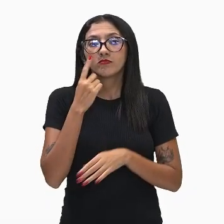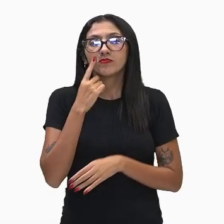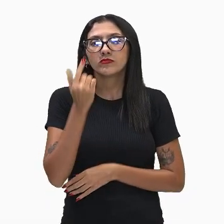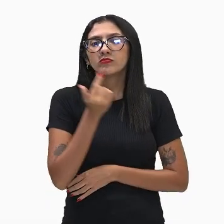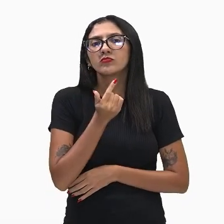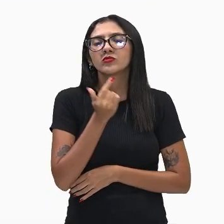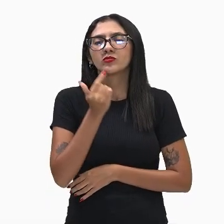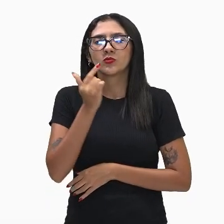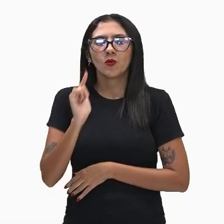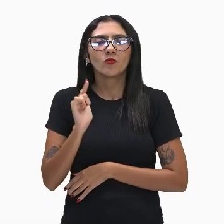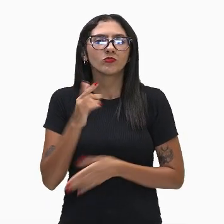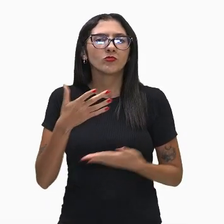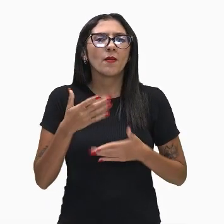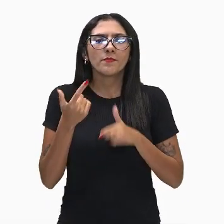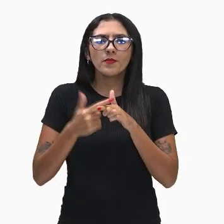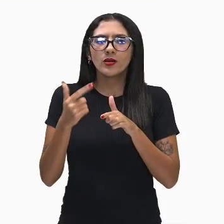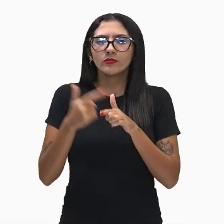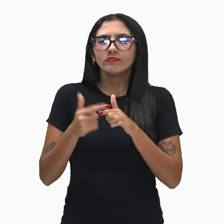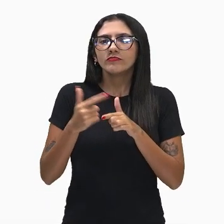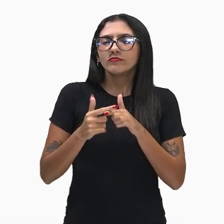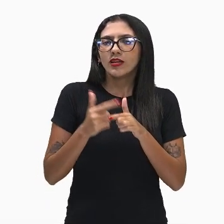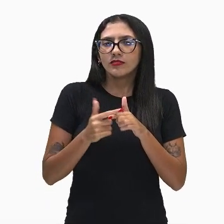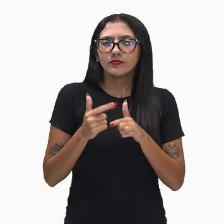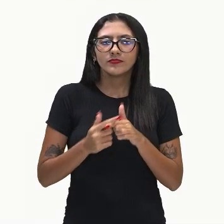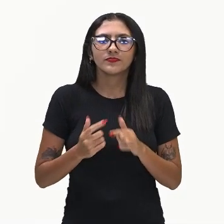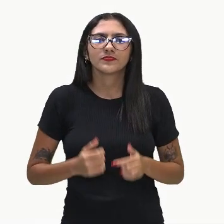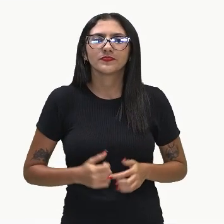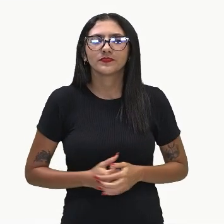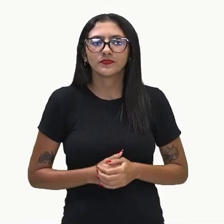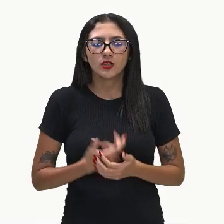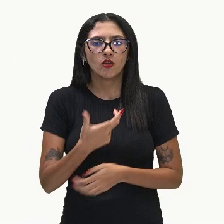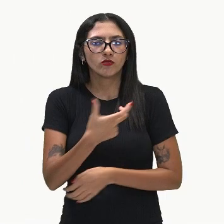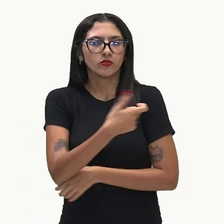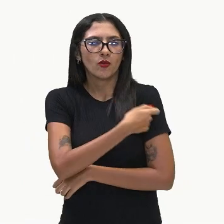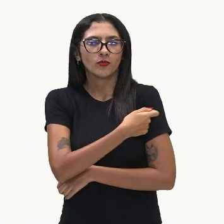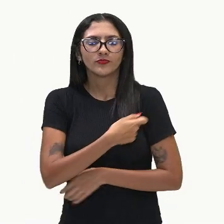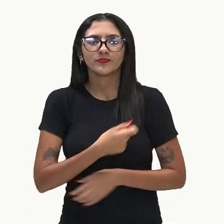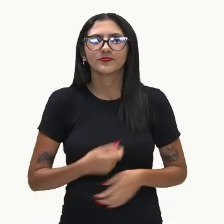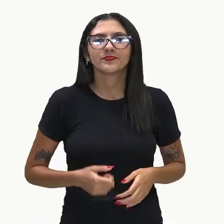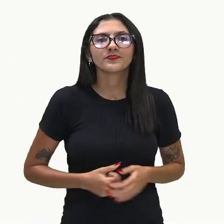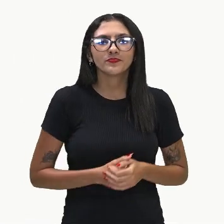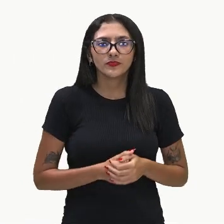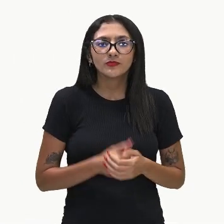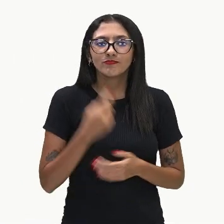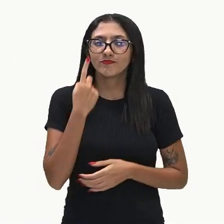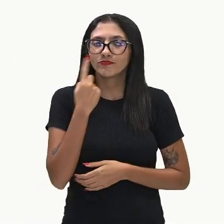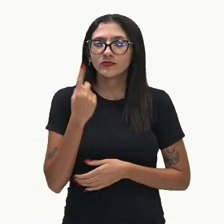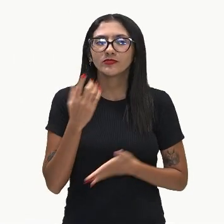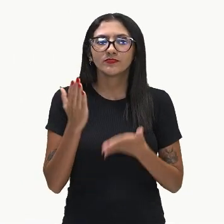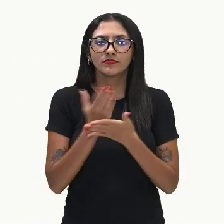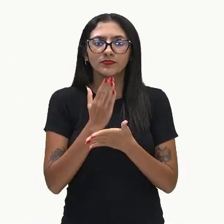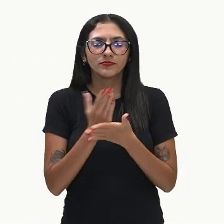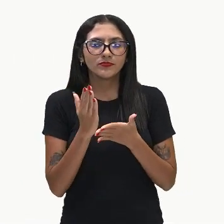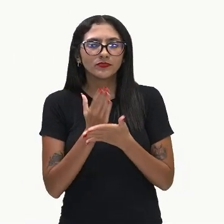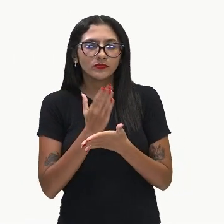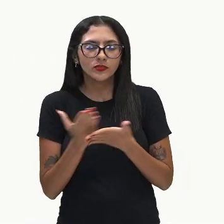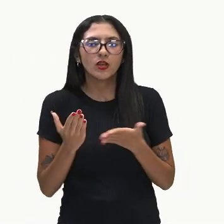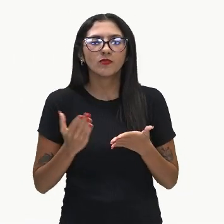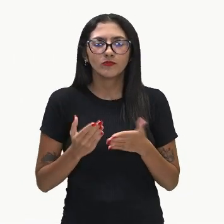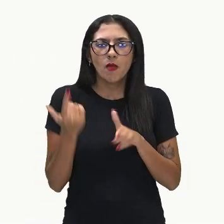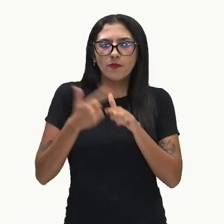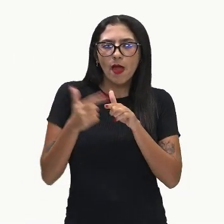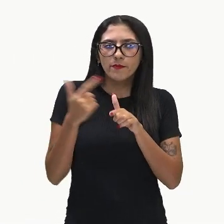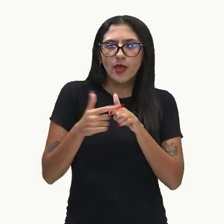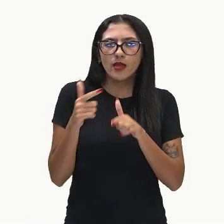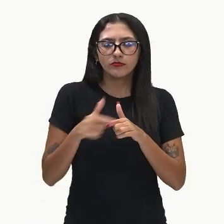que o doping pode causar, tá bom? Então nós temos aí, ó, confira alguns dos principais efeitos do doping